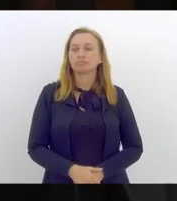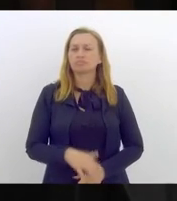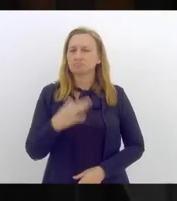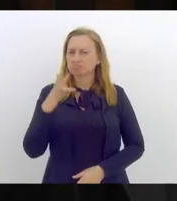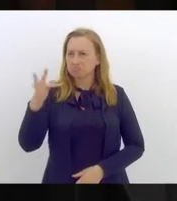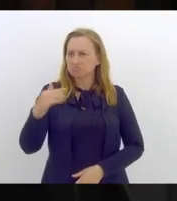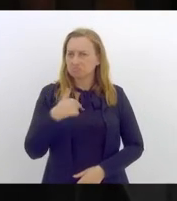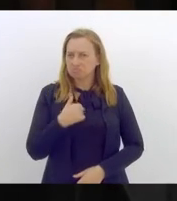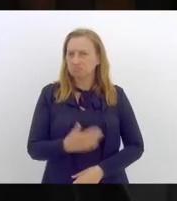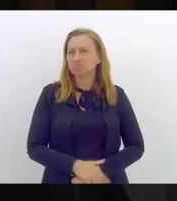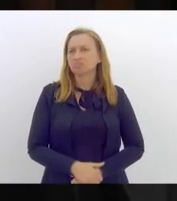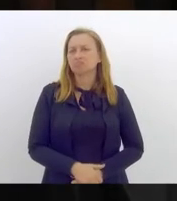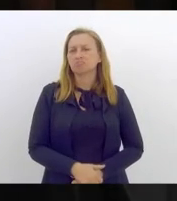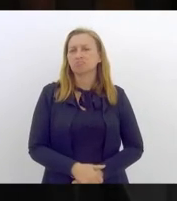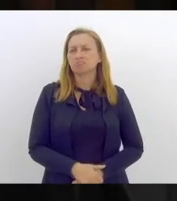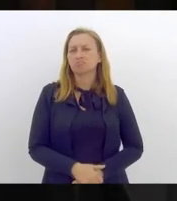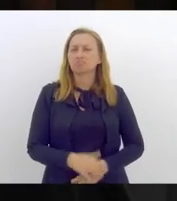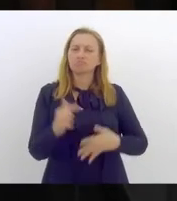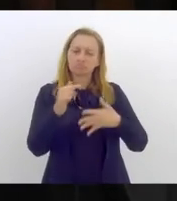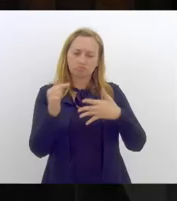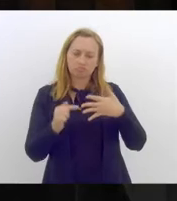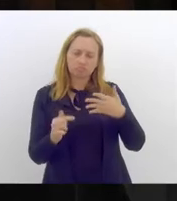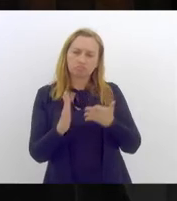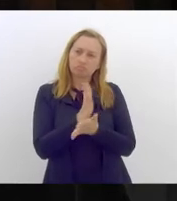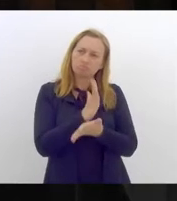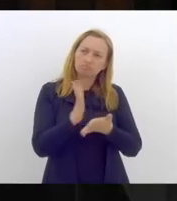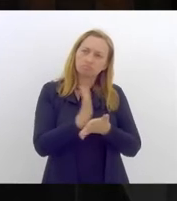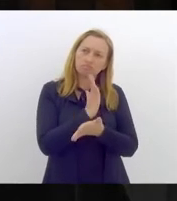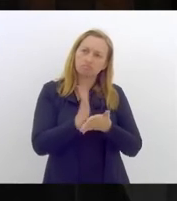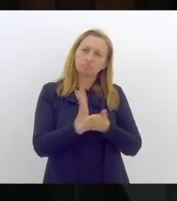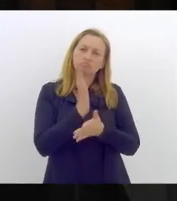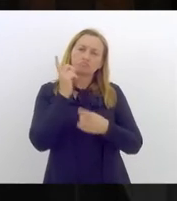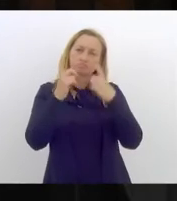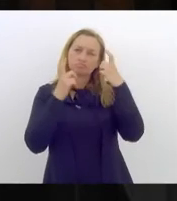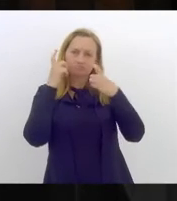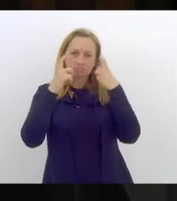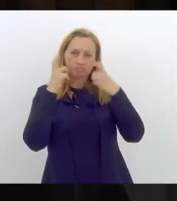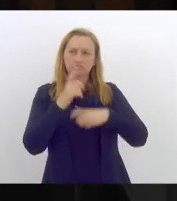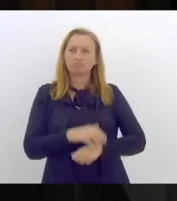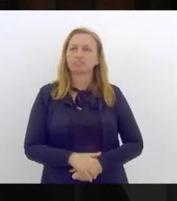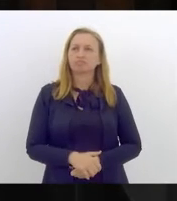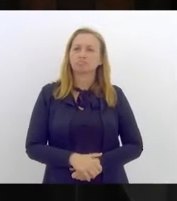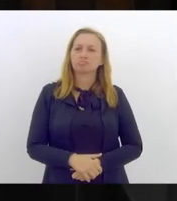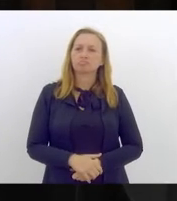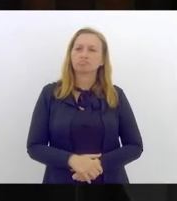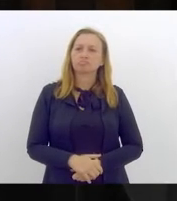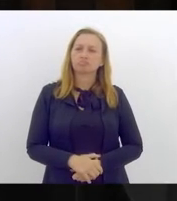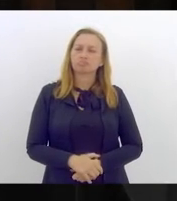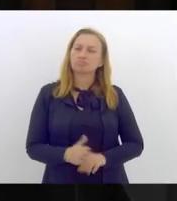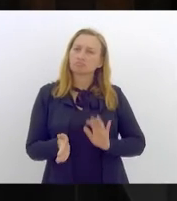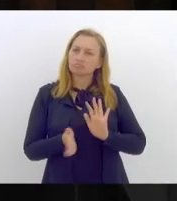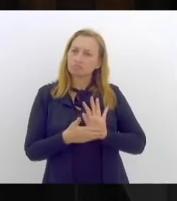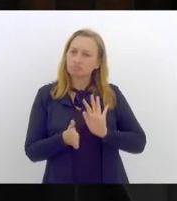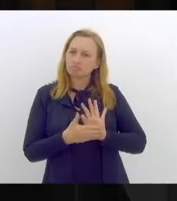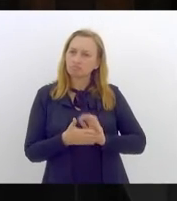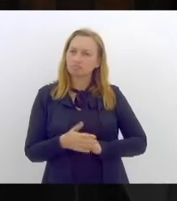breve, quero elencar alguns pontos que nos preocupam nessa